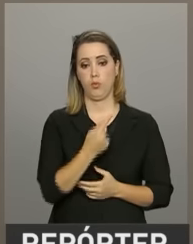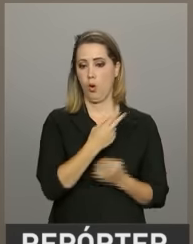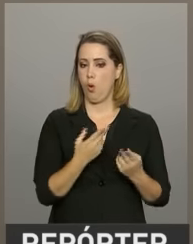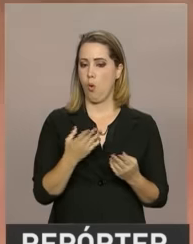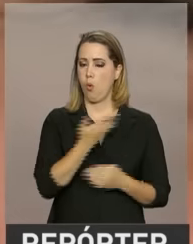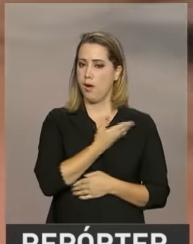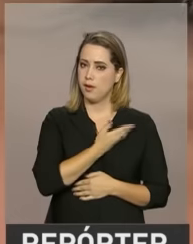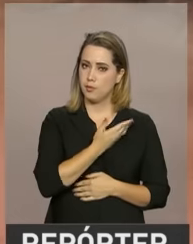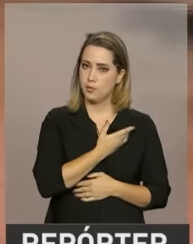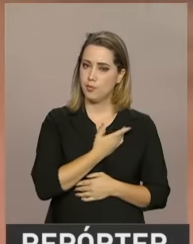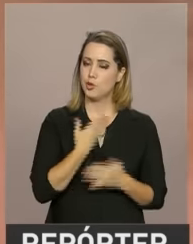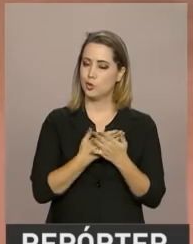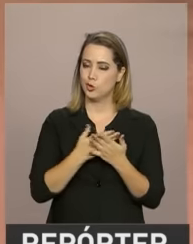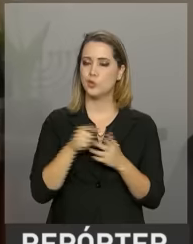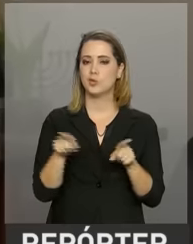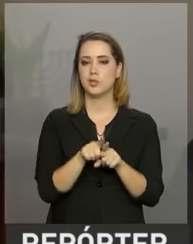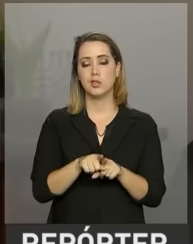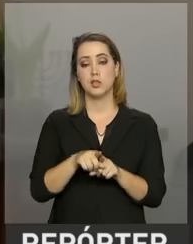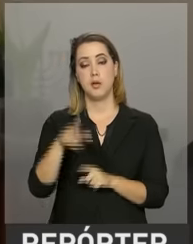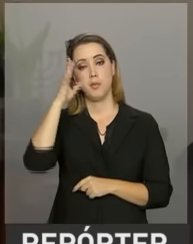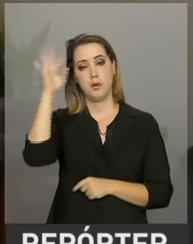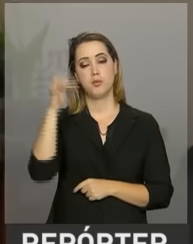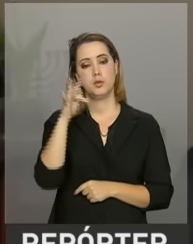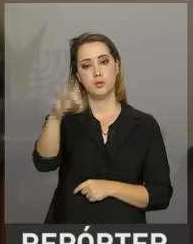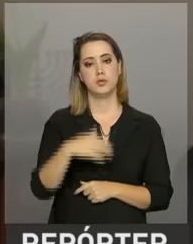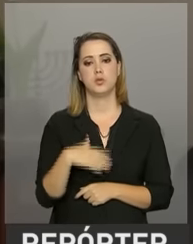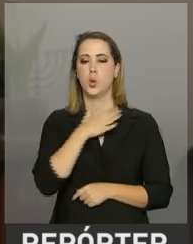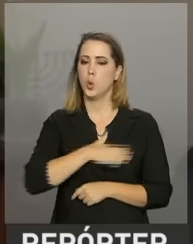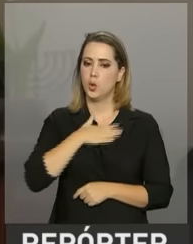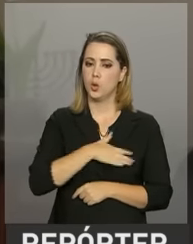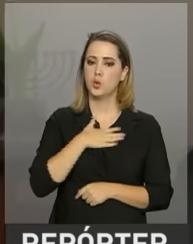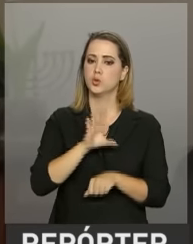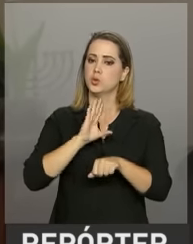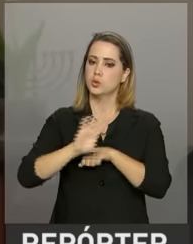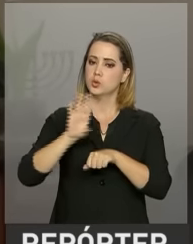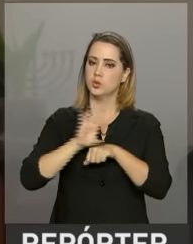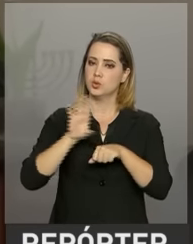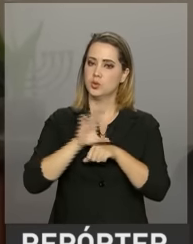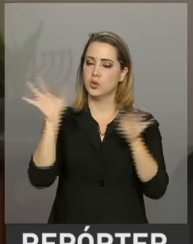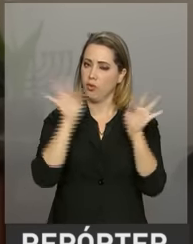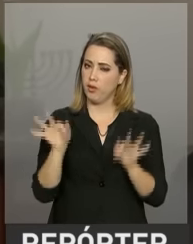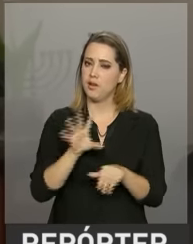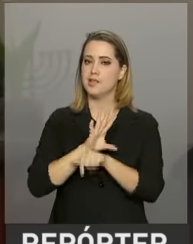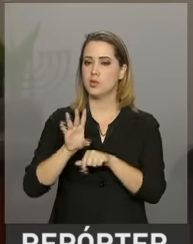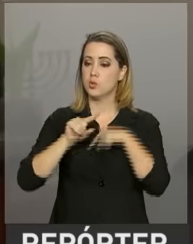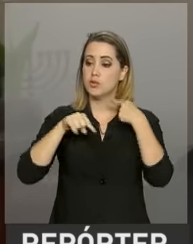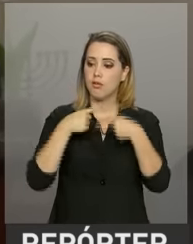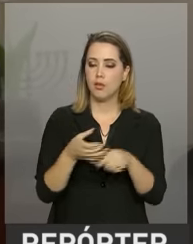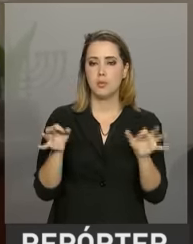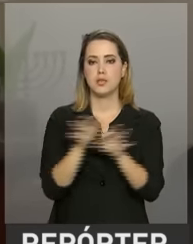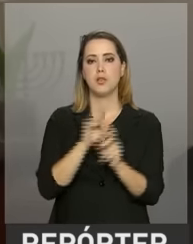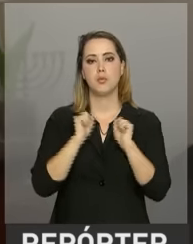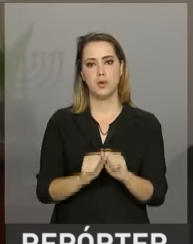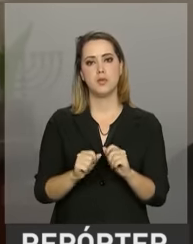dela também tem planos para o futuro que eu goste do curso que eu consiga ser bem sucedido no curso e que depois que eu acabar o curso eu